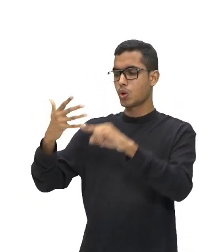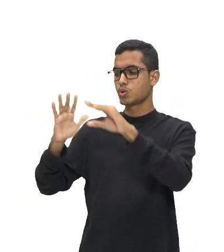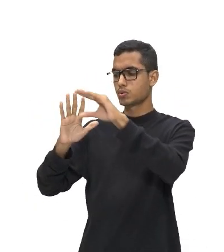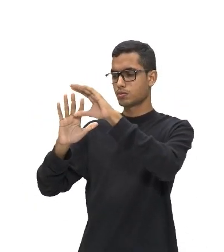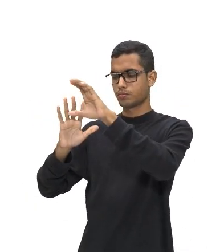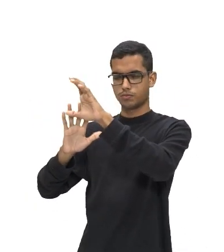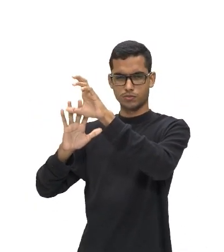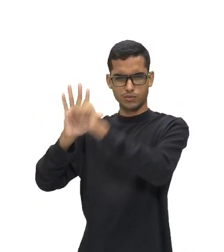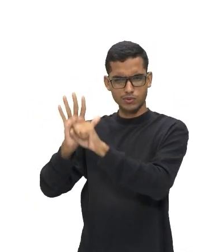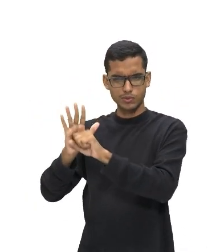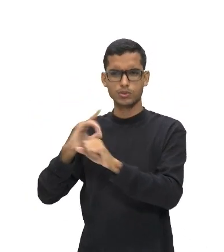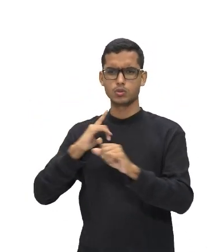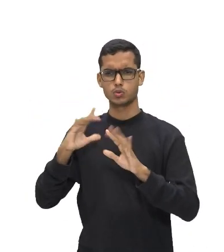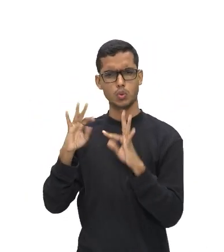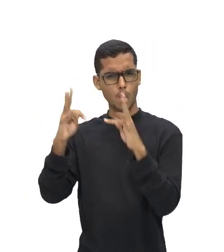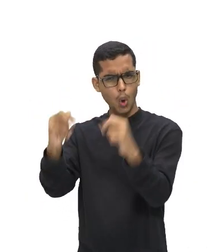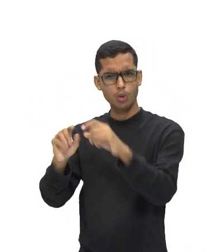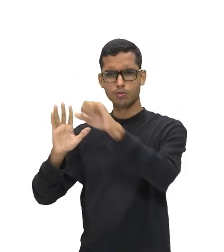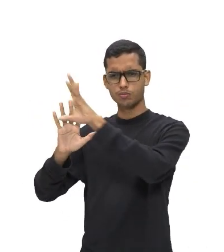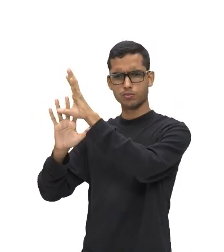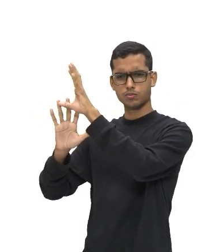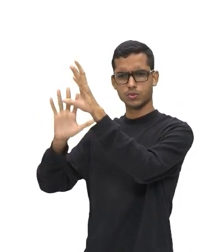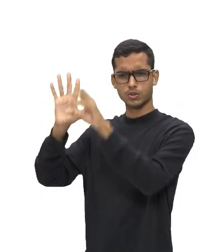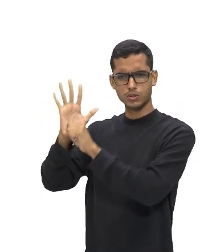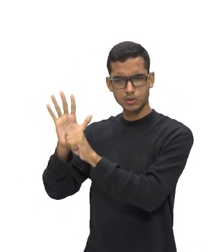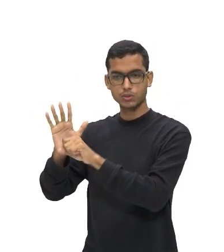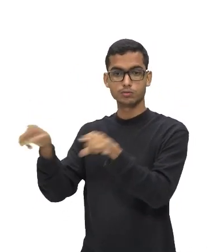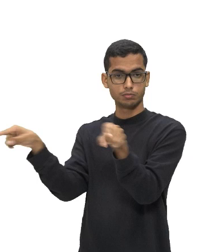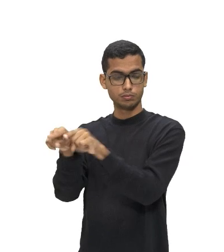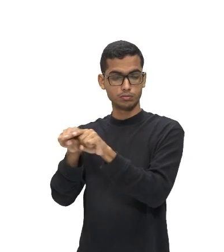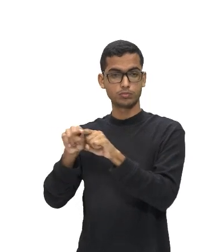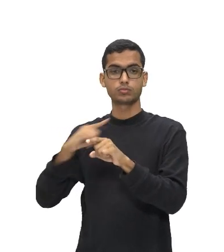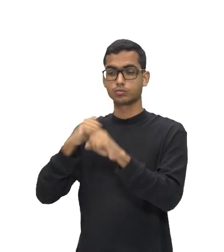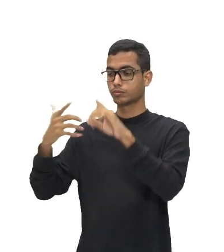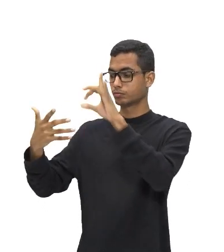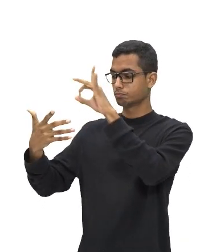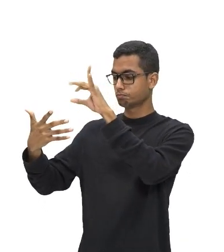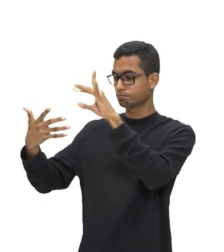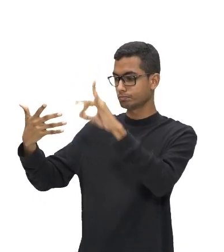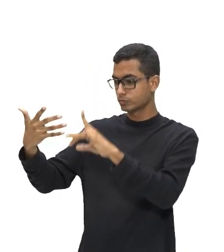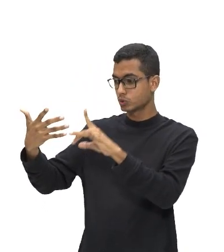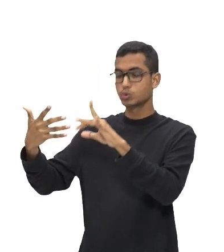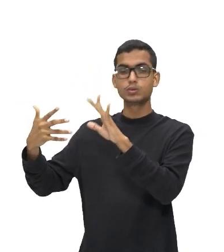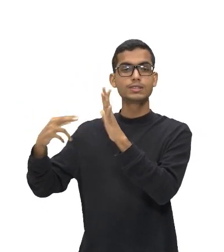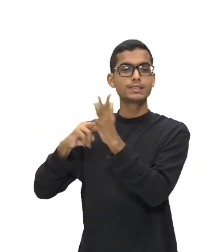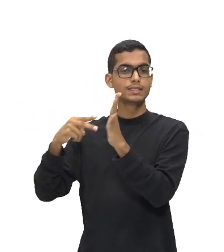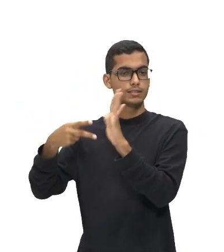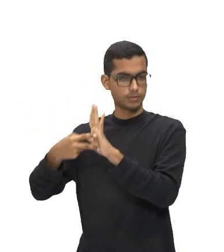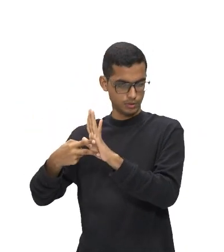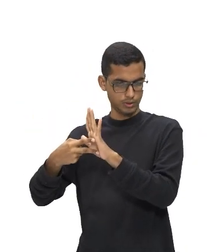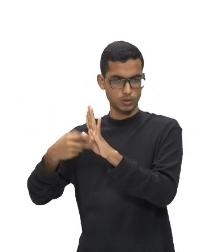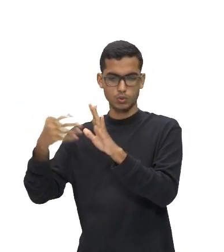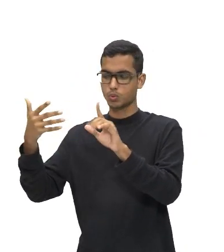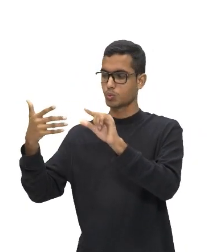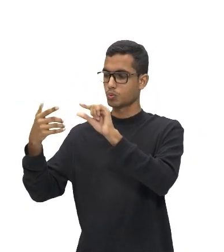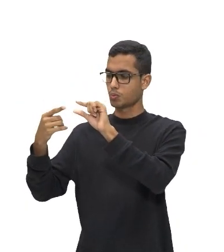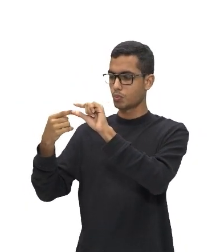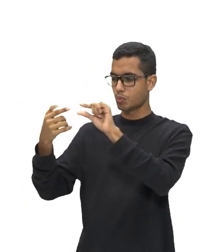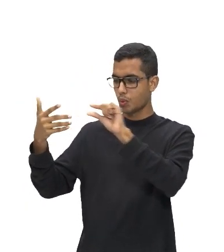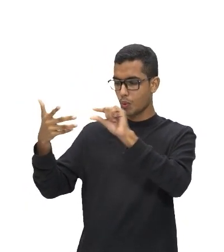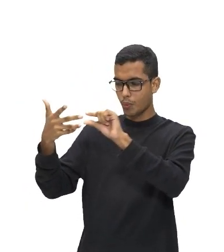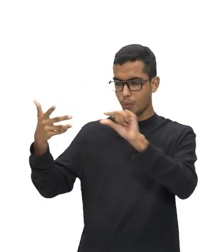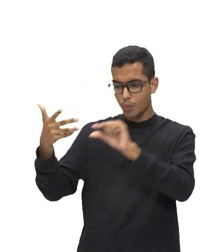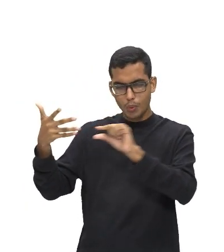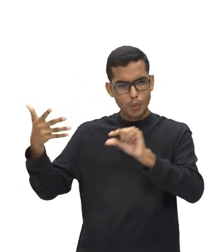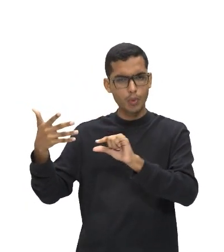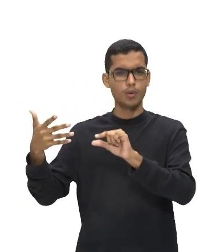são utilizados no mapa e os significados de cada um desses símbolos. Então, aí, o primeiro